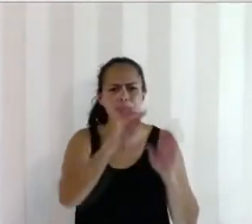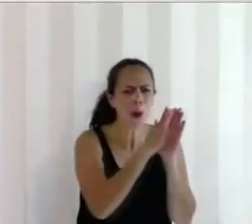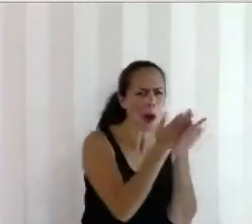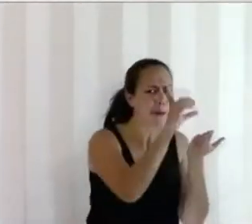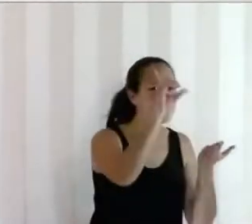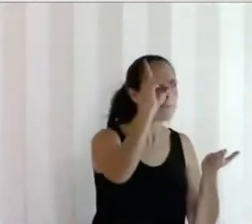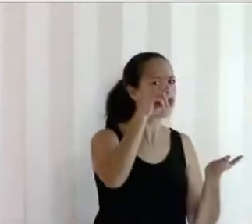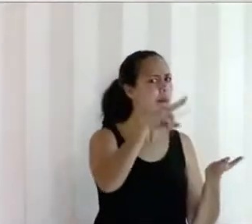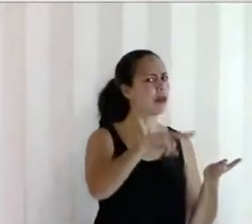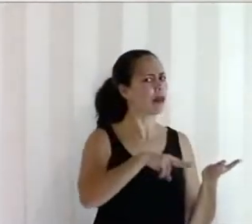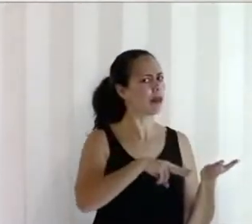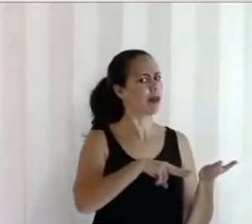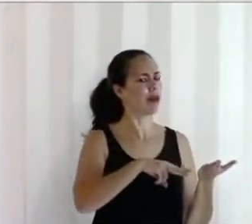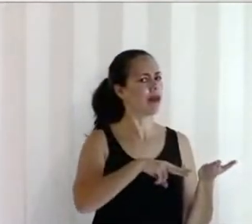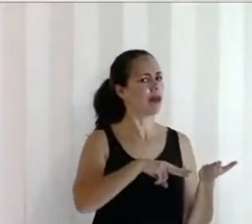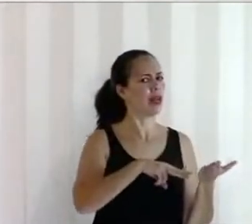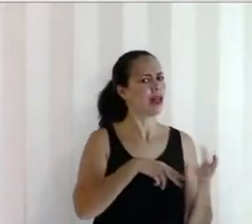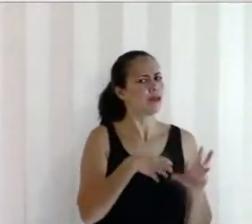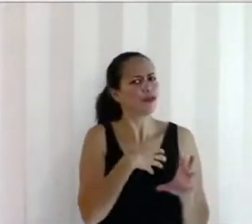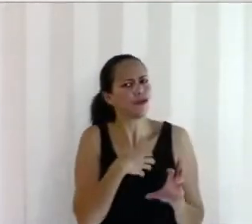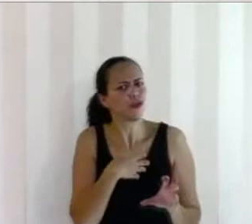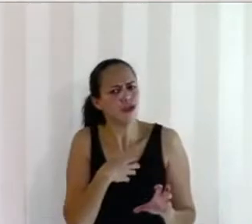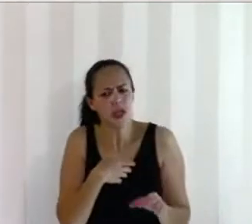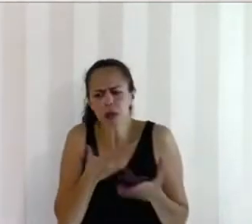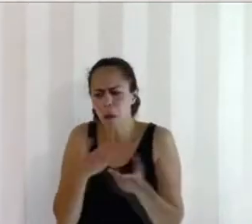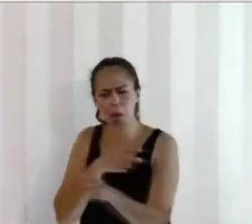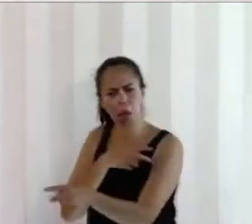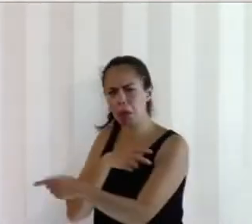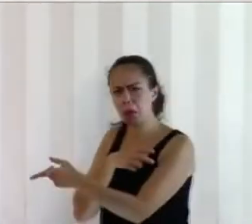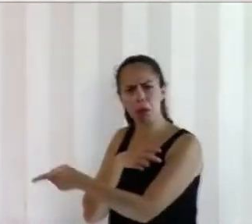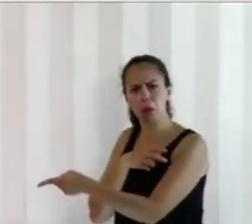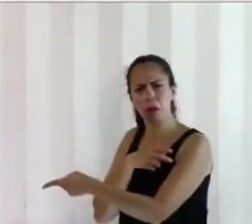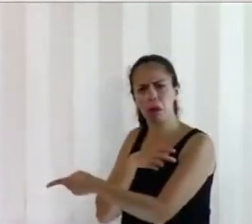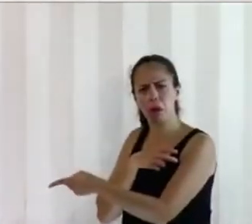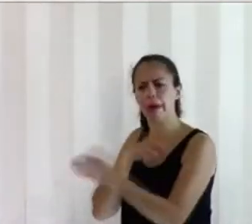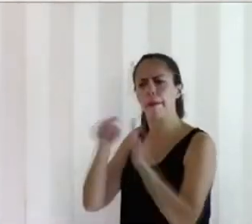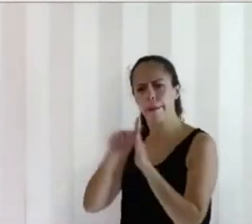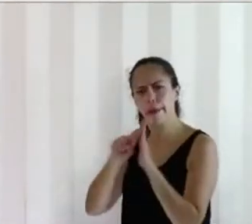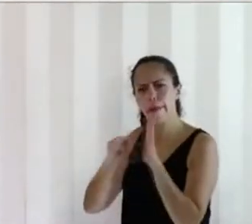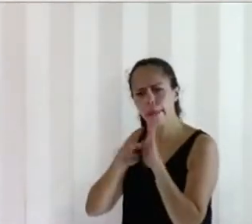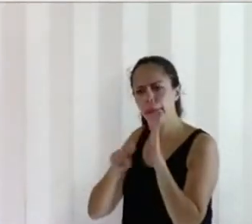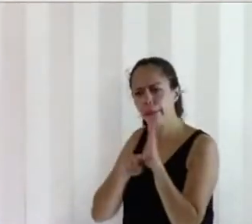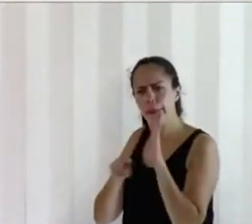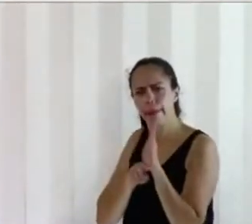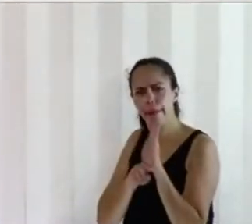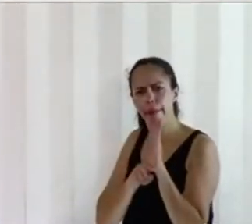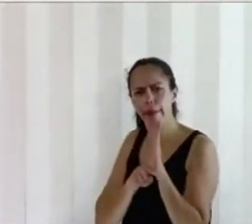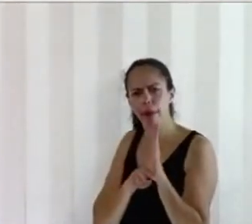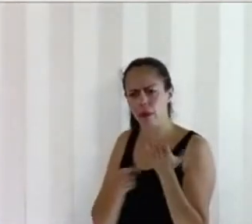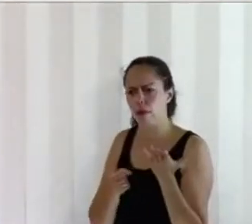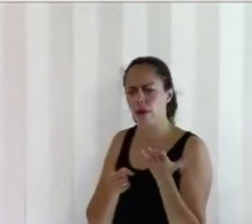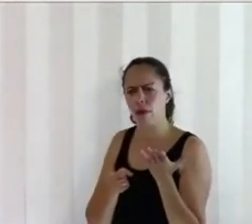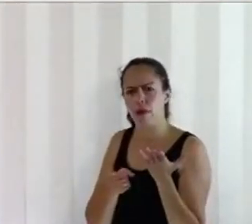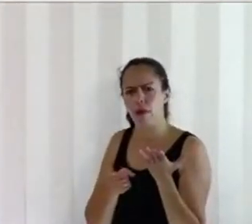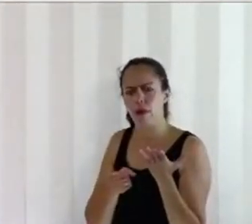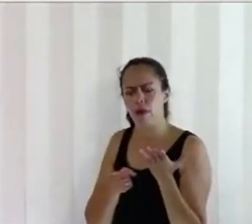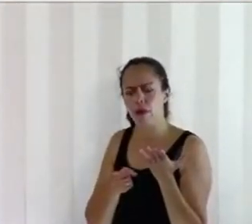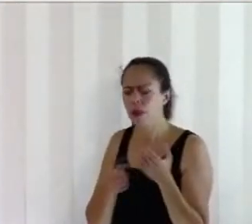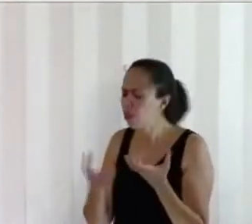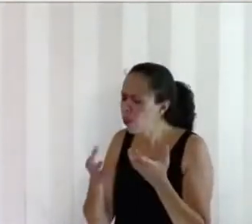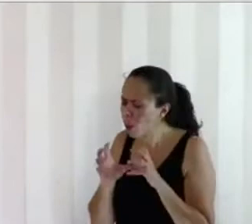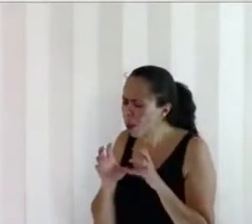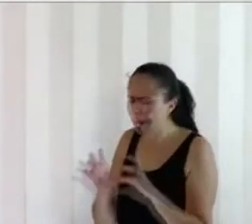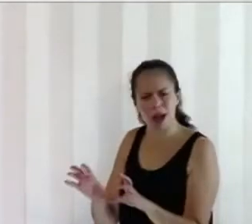formas suplantavam os princípios, quando as formas pareciam lei. O Senhor Jesus disse: não reconheço,